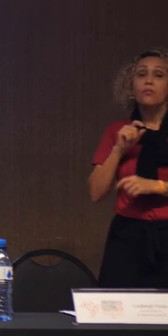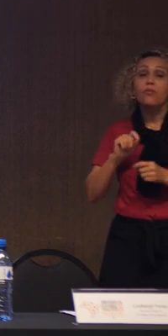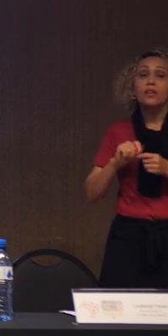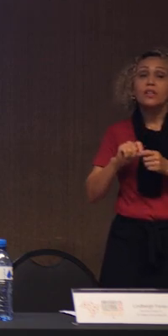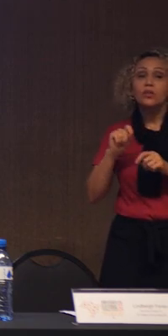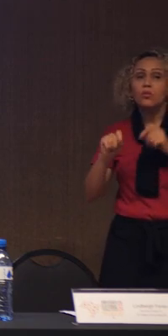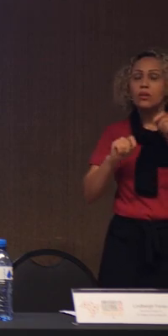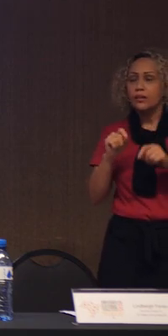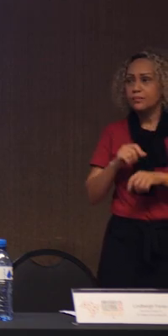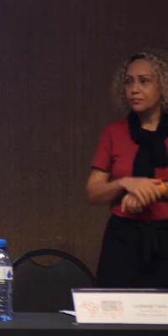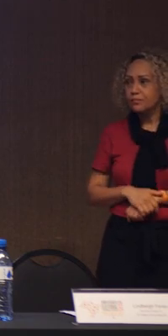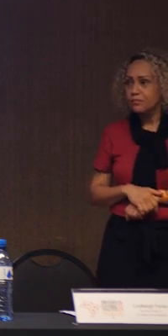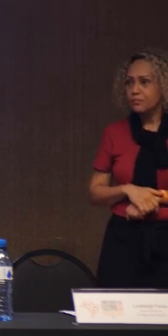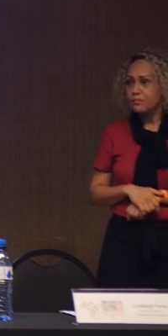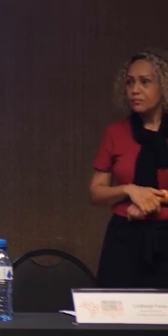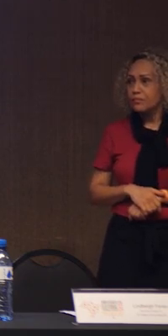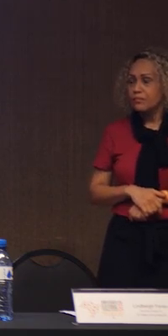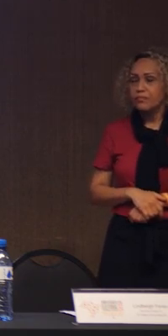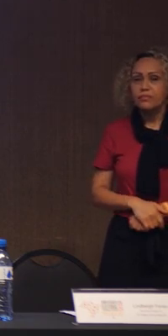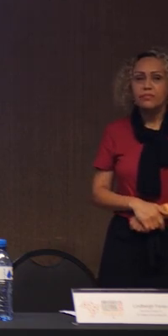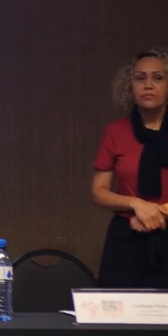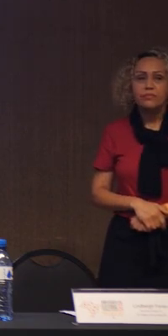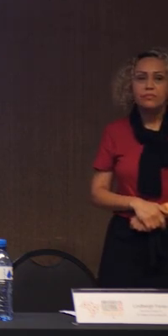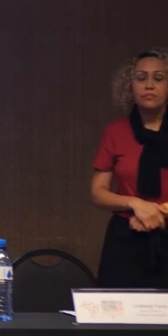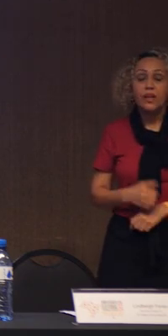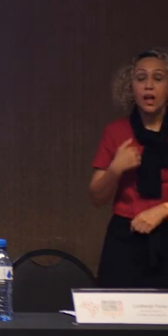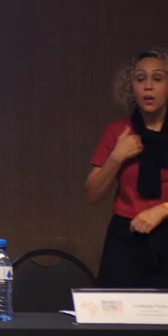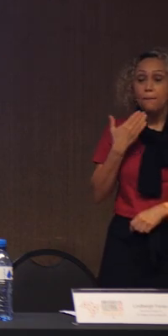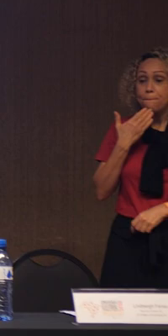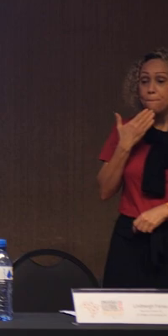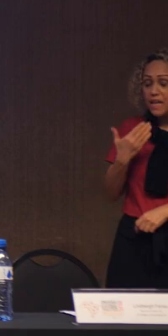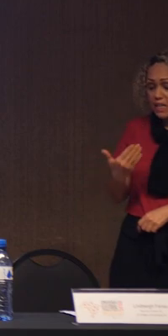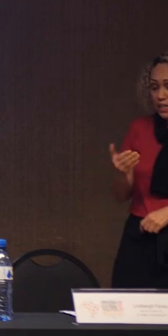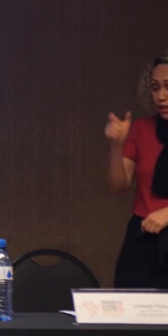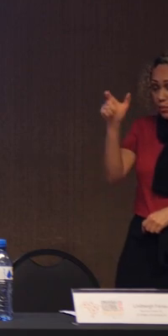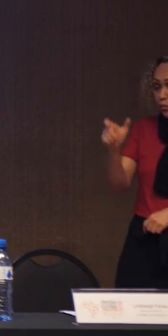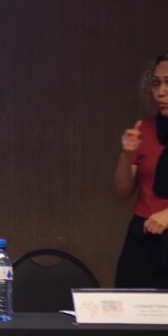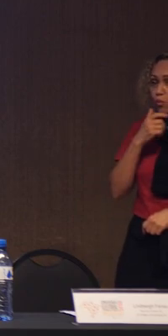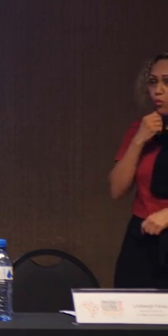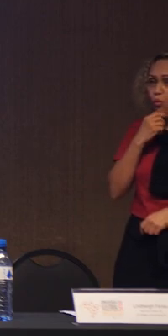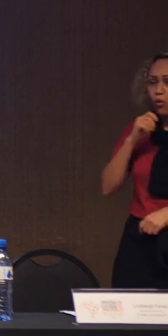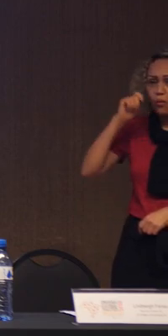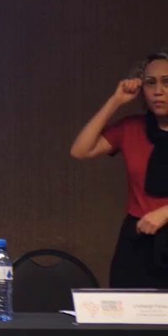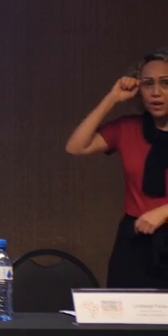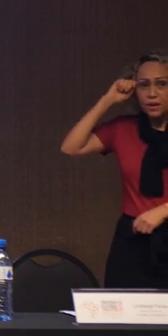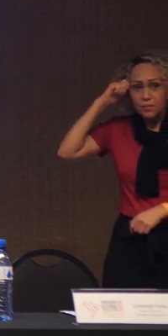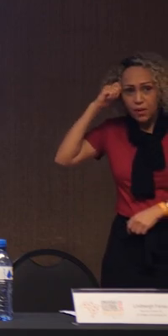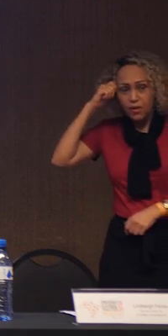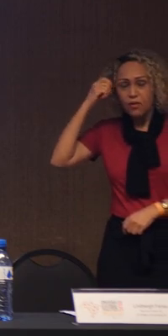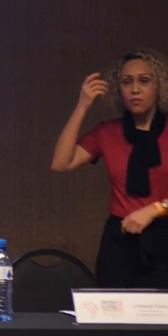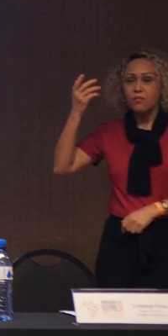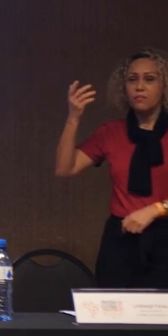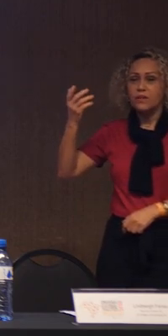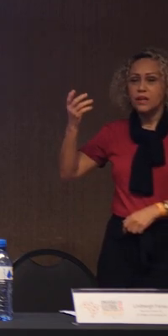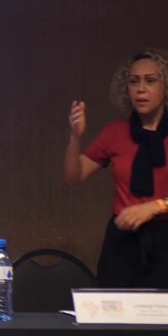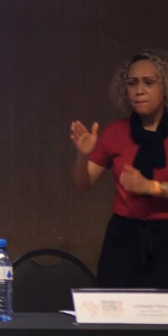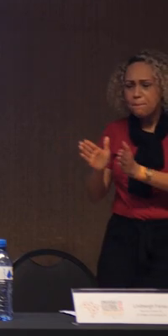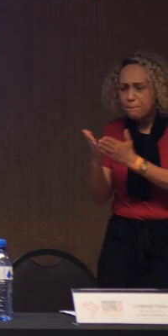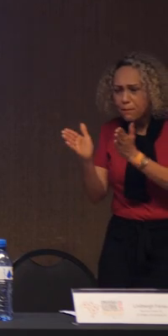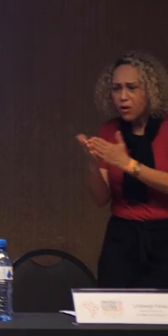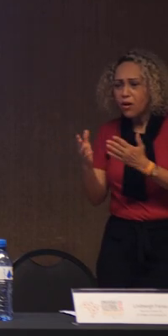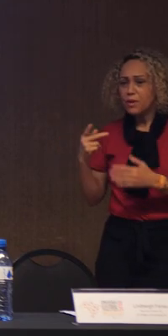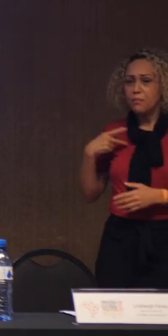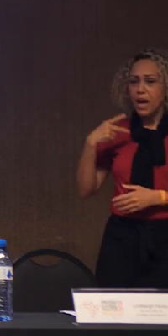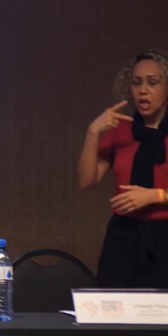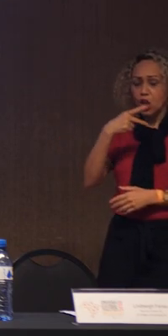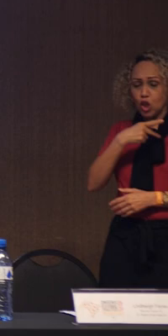um menino que foi candidato a deputado estadual, negro, pobre, pastor evangélico, pastor